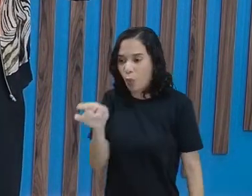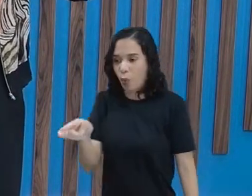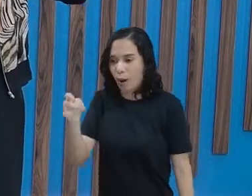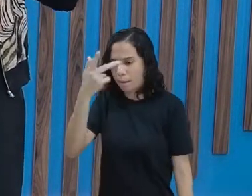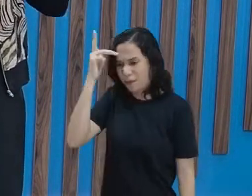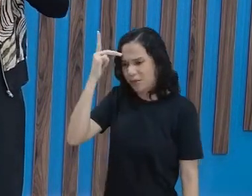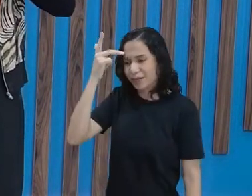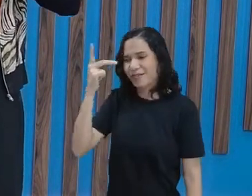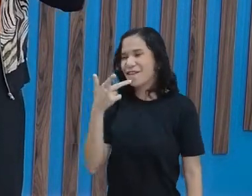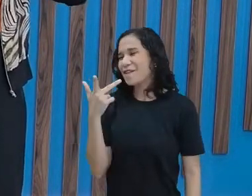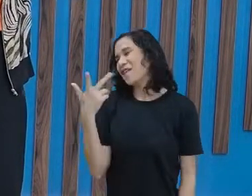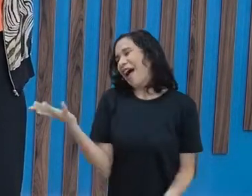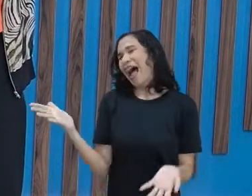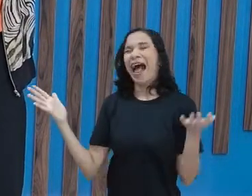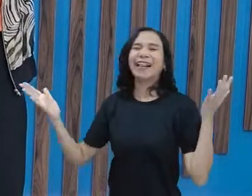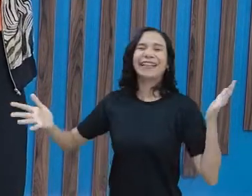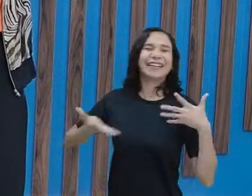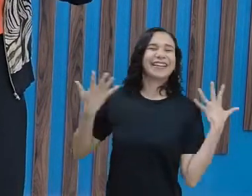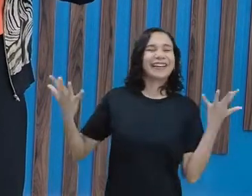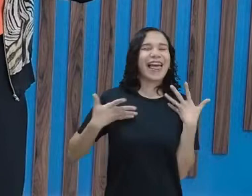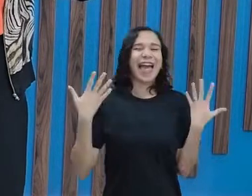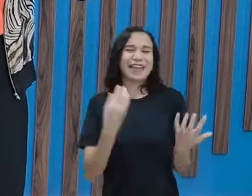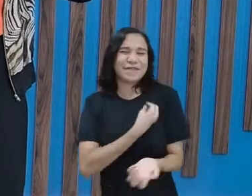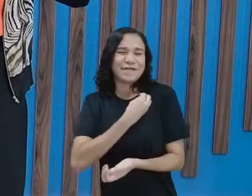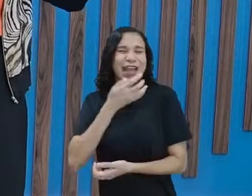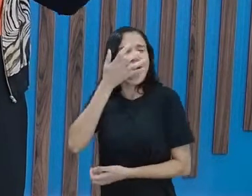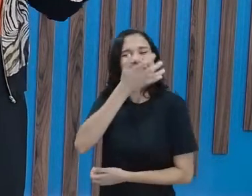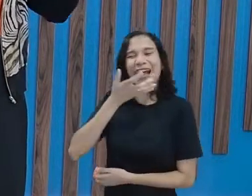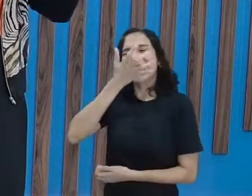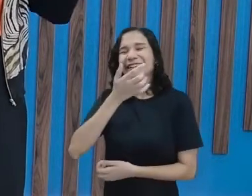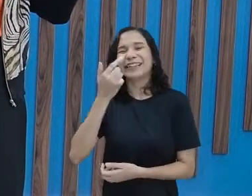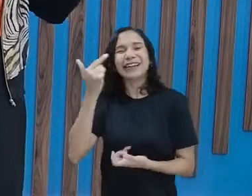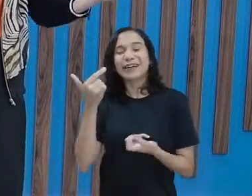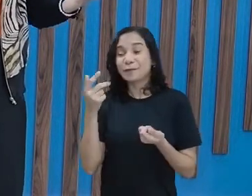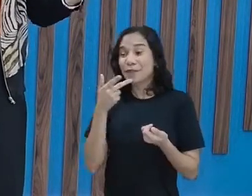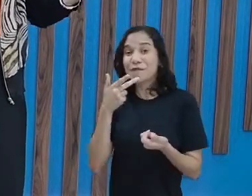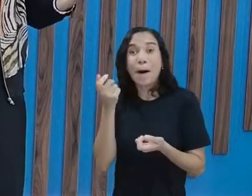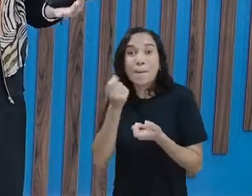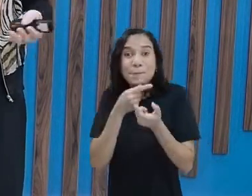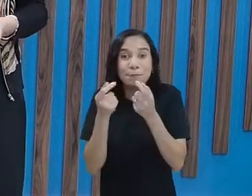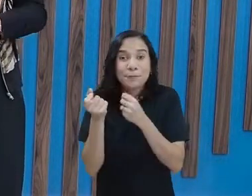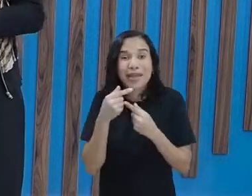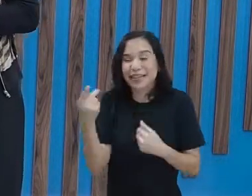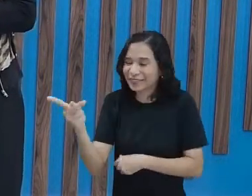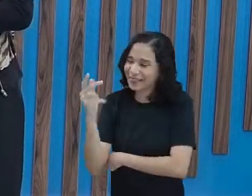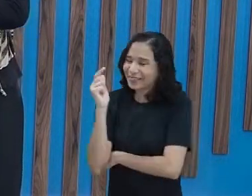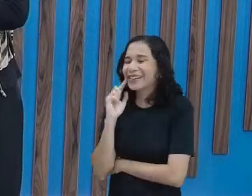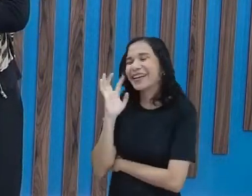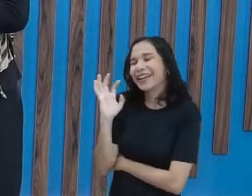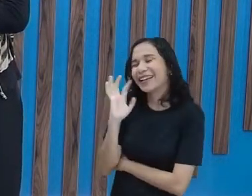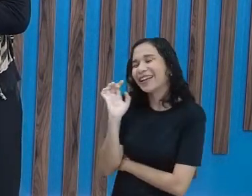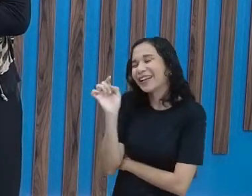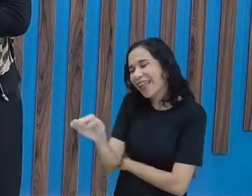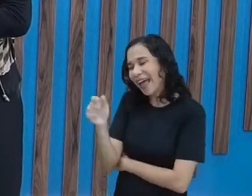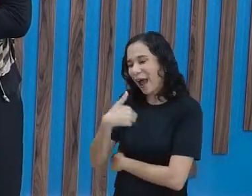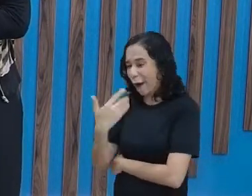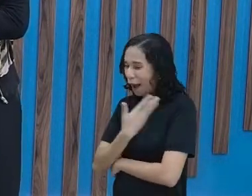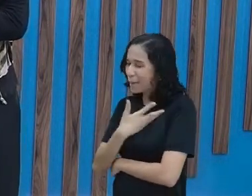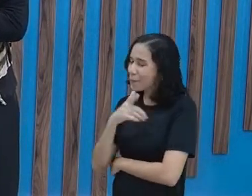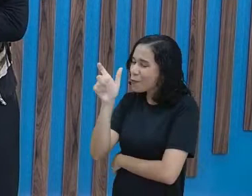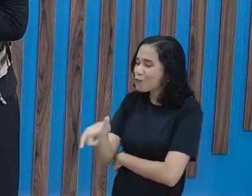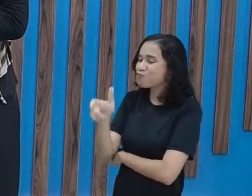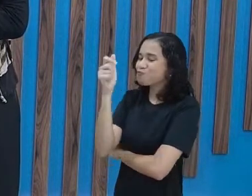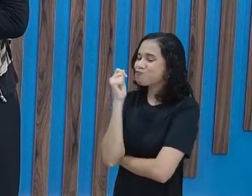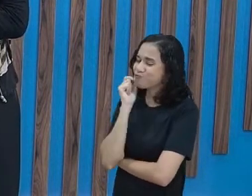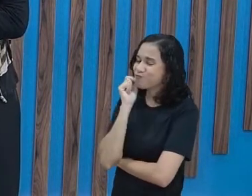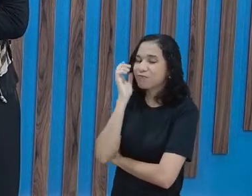pessoa, que é muito alegre, que vive cantando, vive contando piada, e você olha e diz, eu queria ser amiga daquela